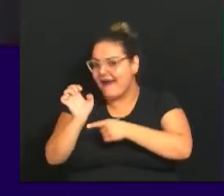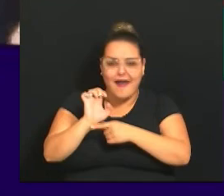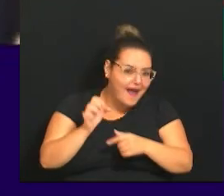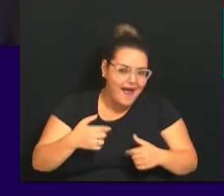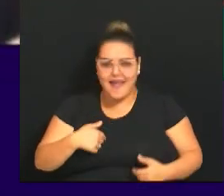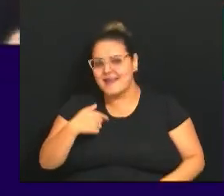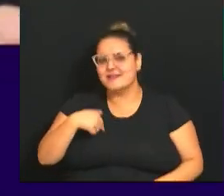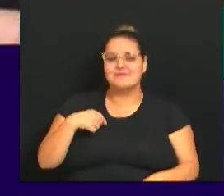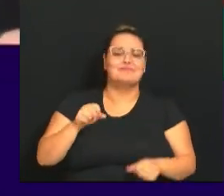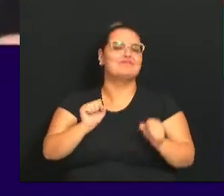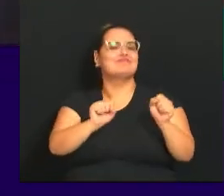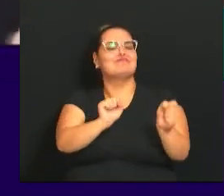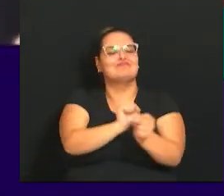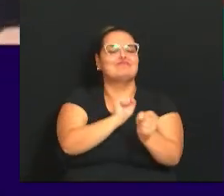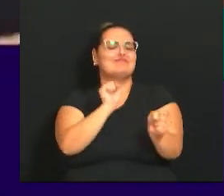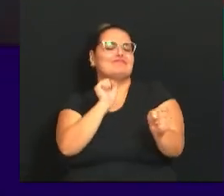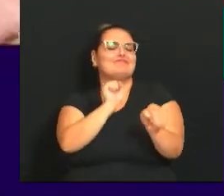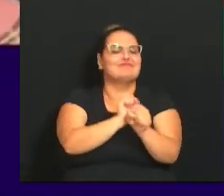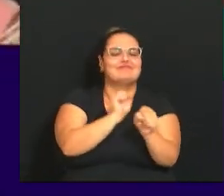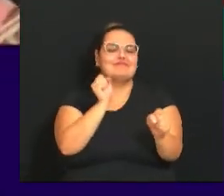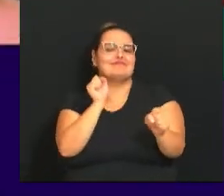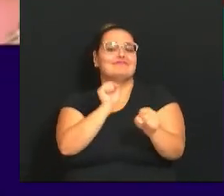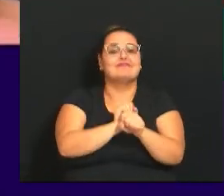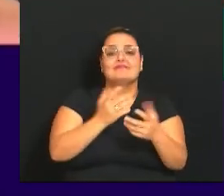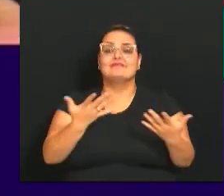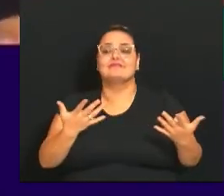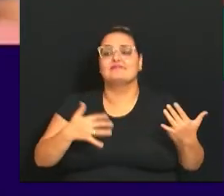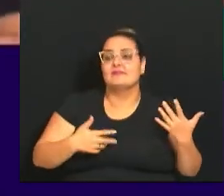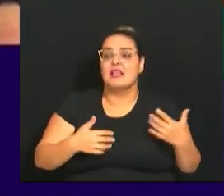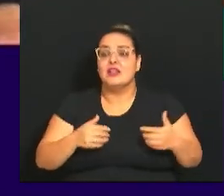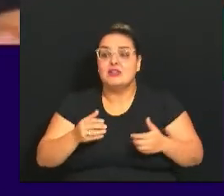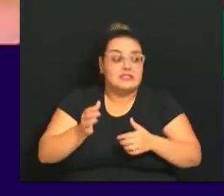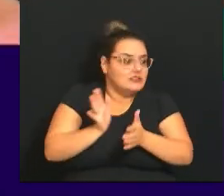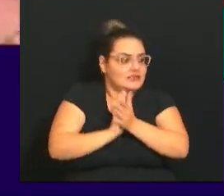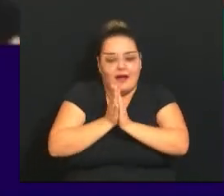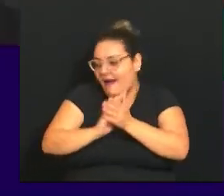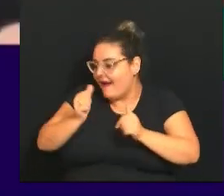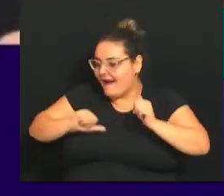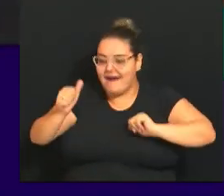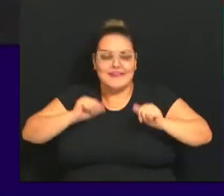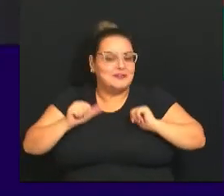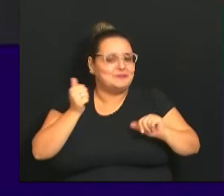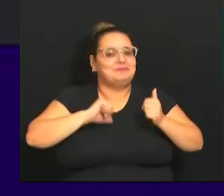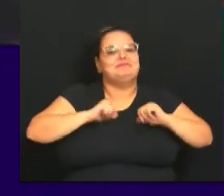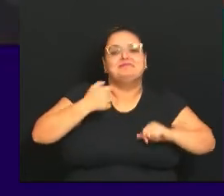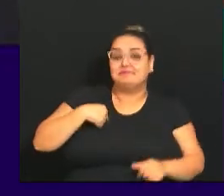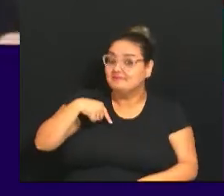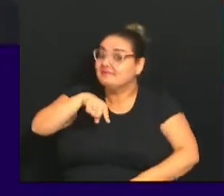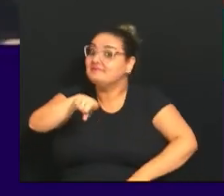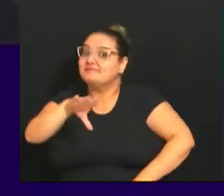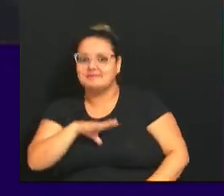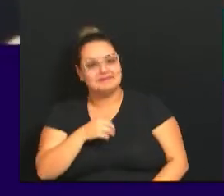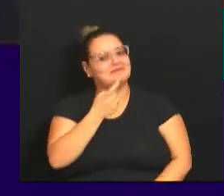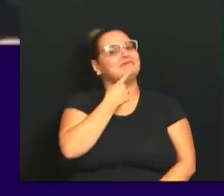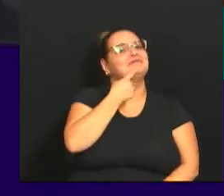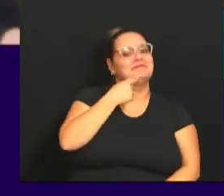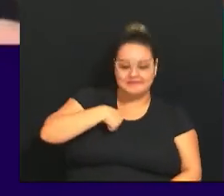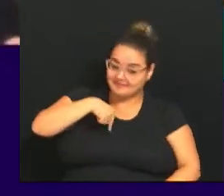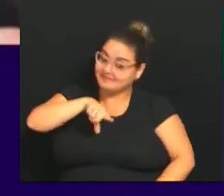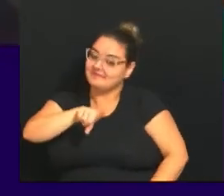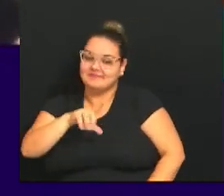Eu esperei isso e às vezes bate uma adrenalina. Eu tô indo pra Campinas, tô indo pra